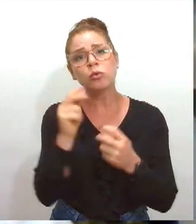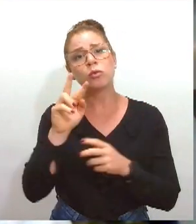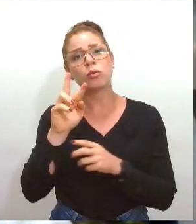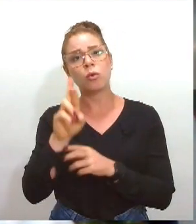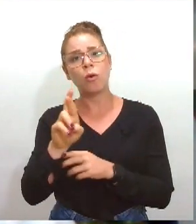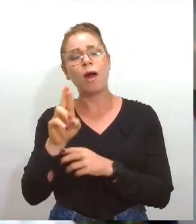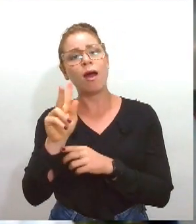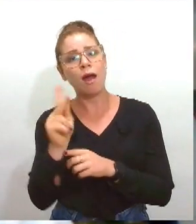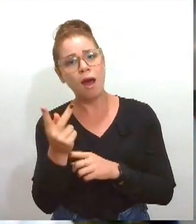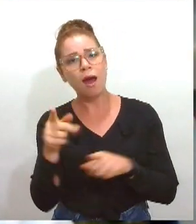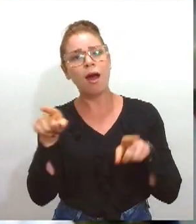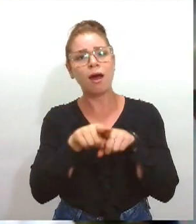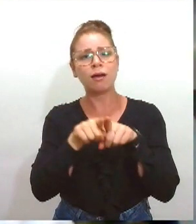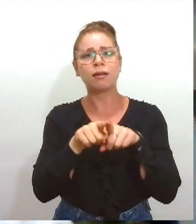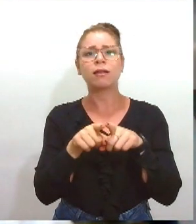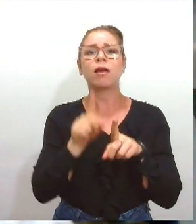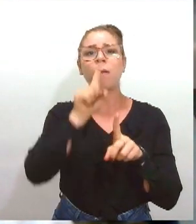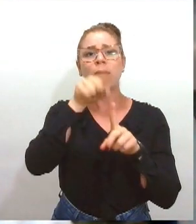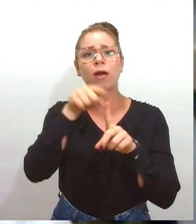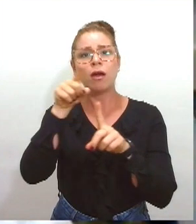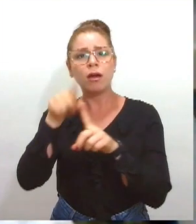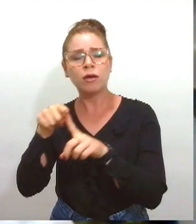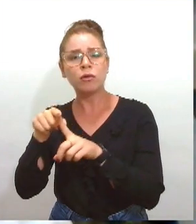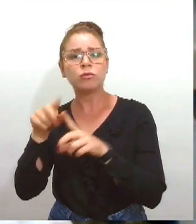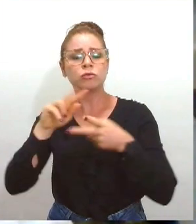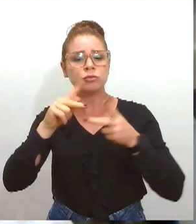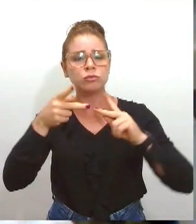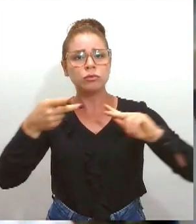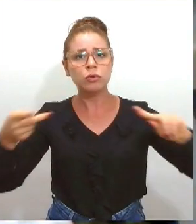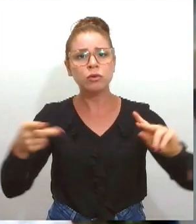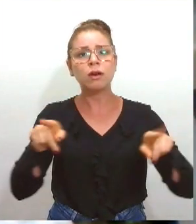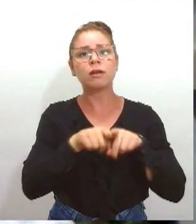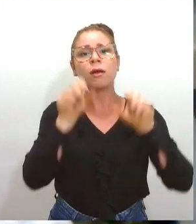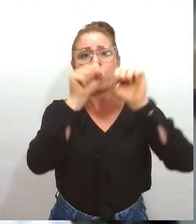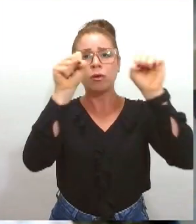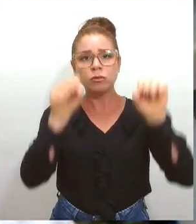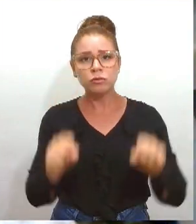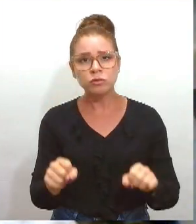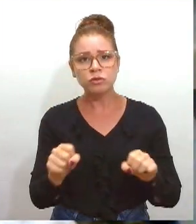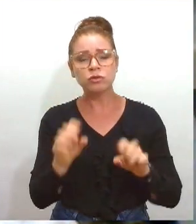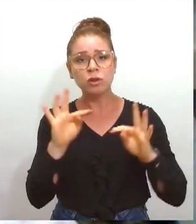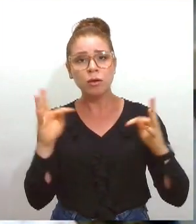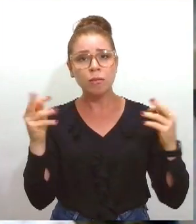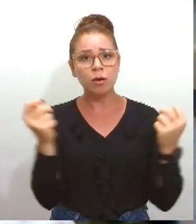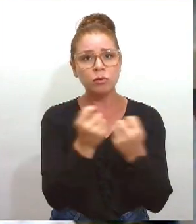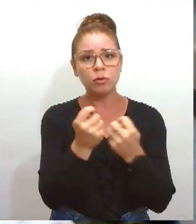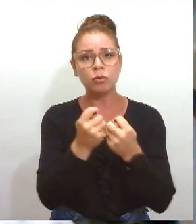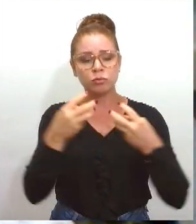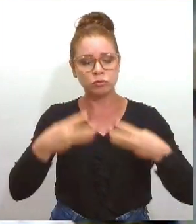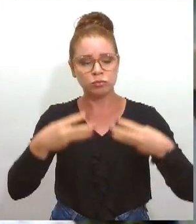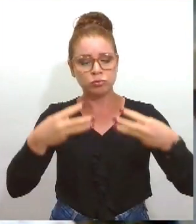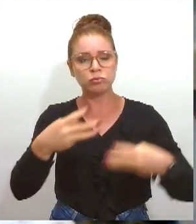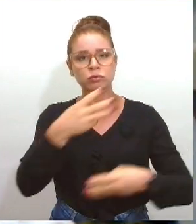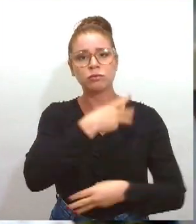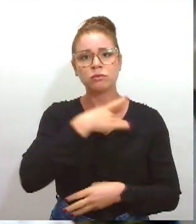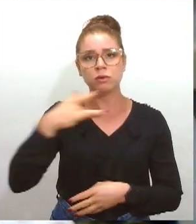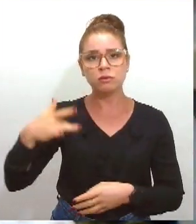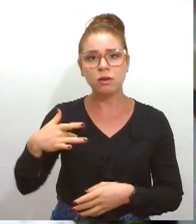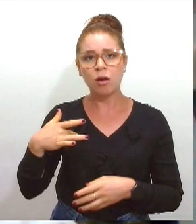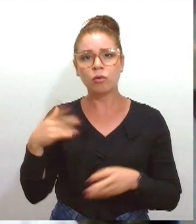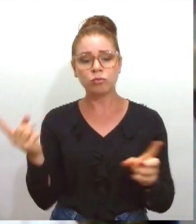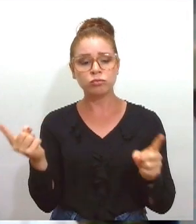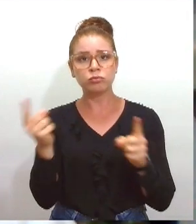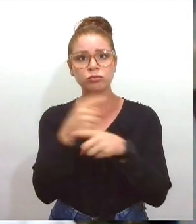e o sistema, que é o sistema informatizado de gerenciamento do Ministério da Saúde, ele faz o cruzamento dessas informações